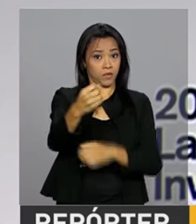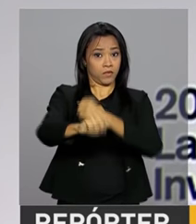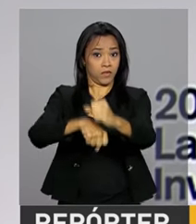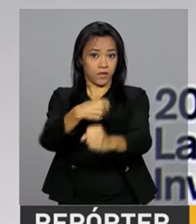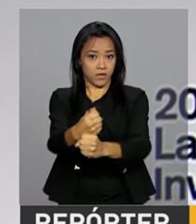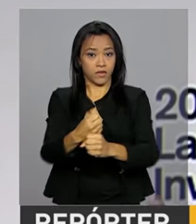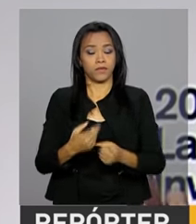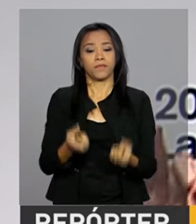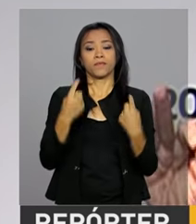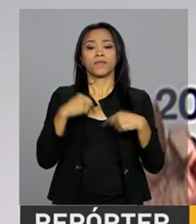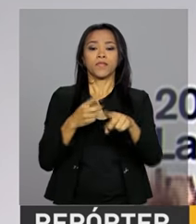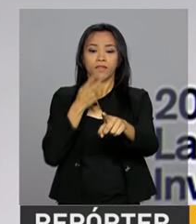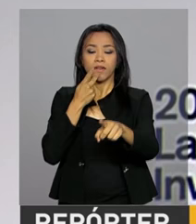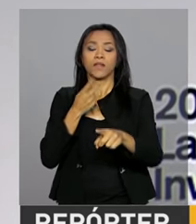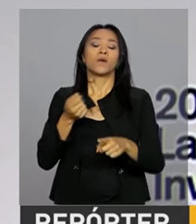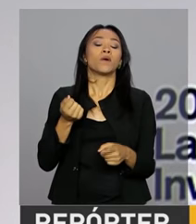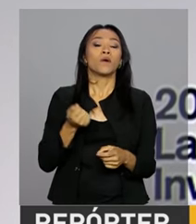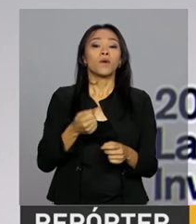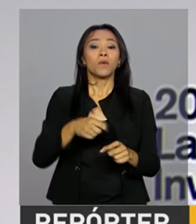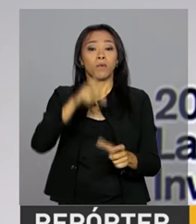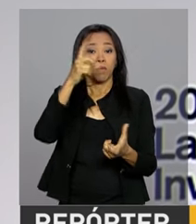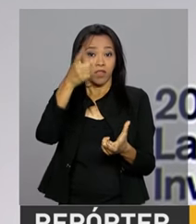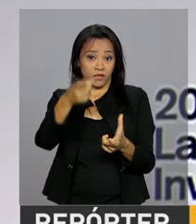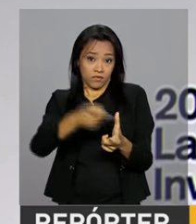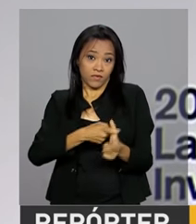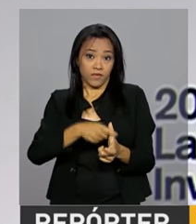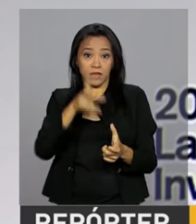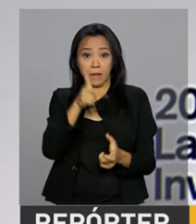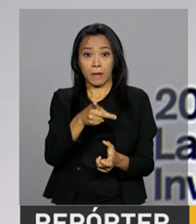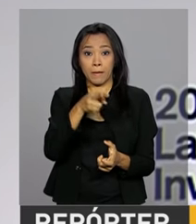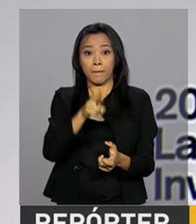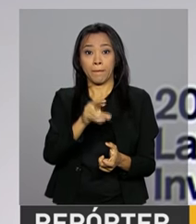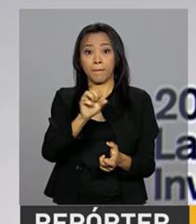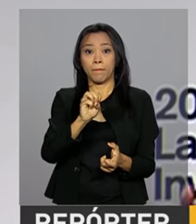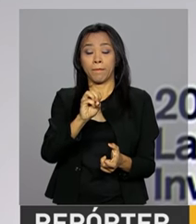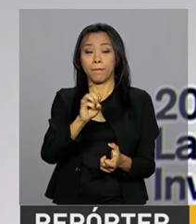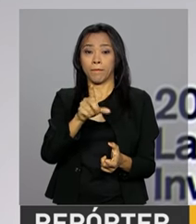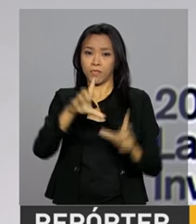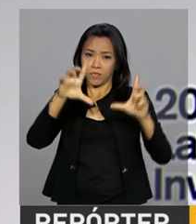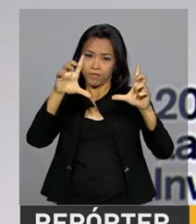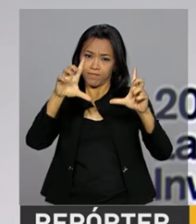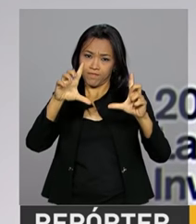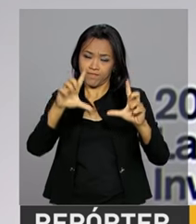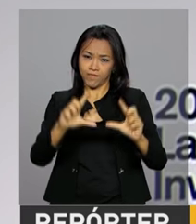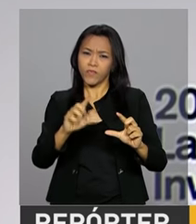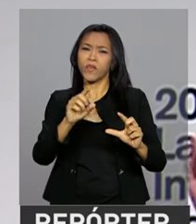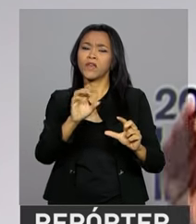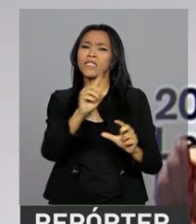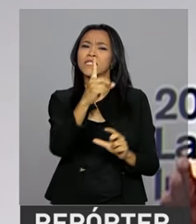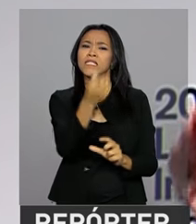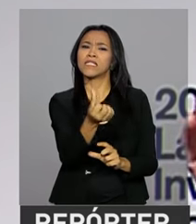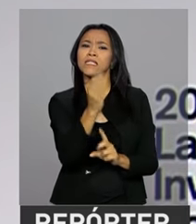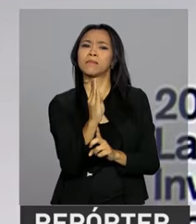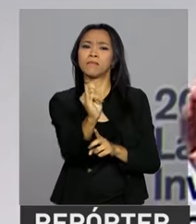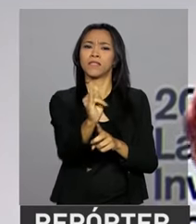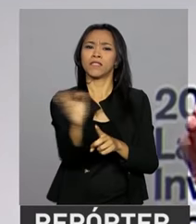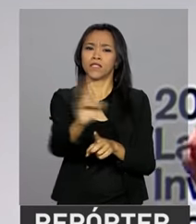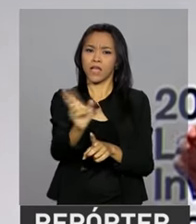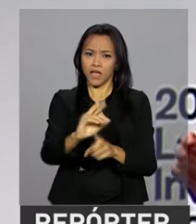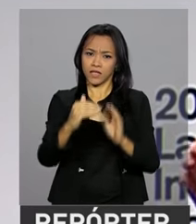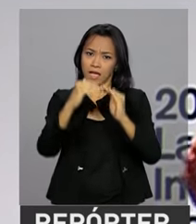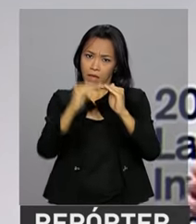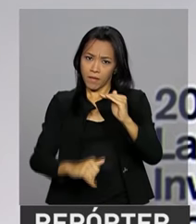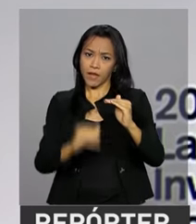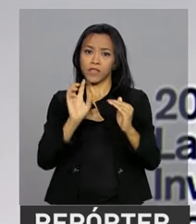primário final alcançado em 2016, né, foi 16 bilhões de reais abaixo da